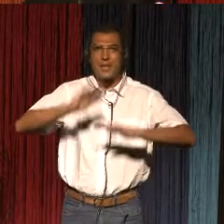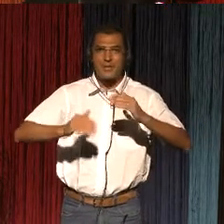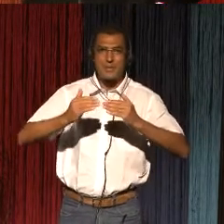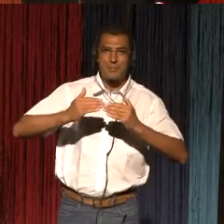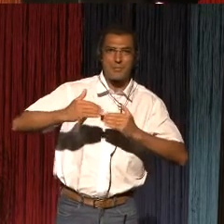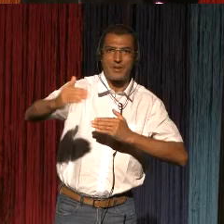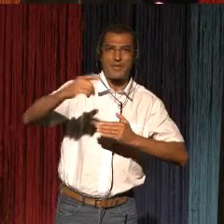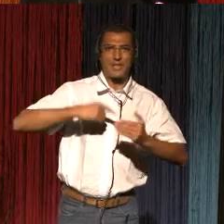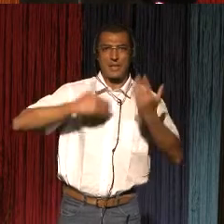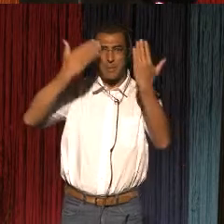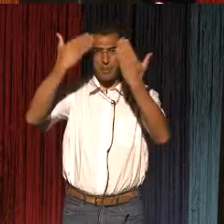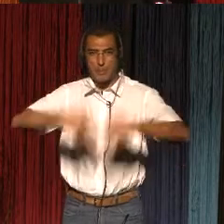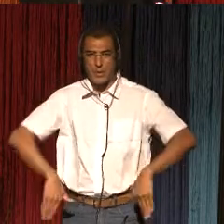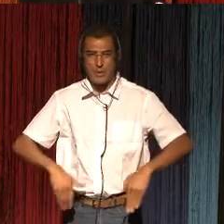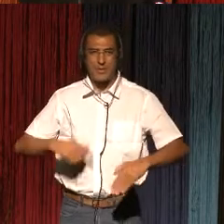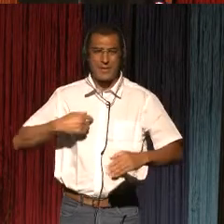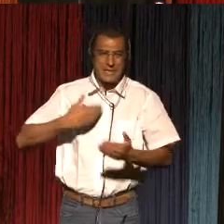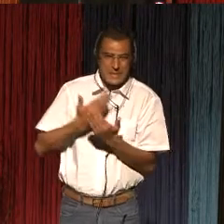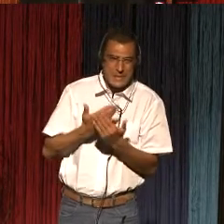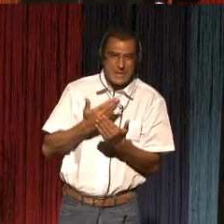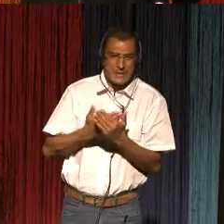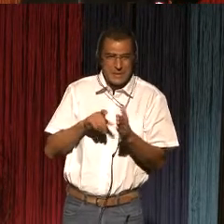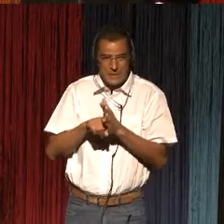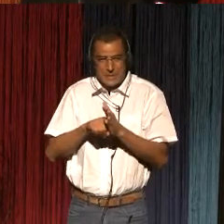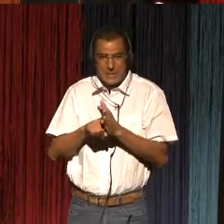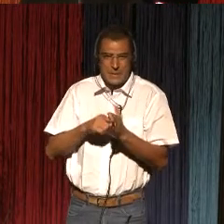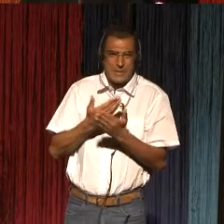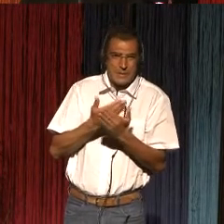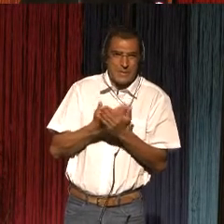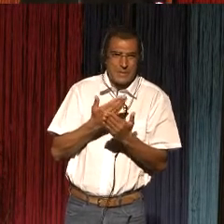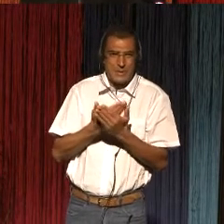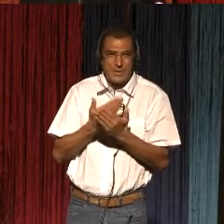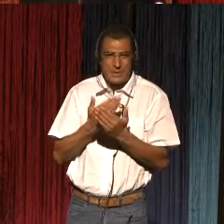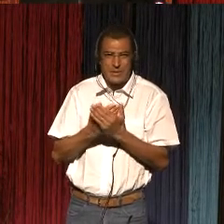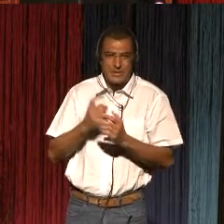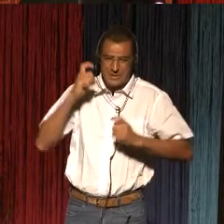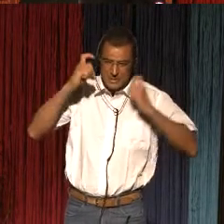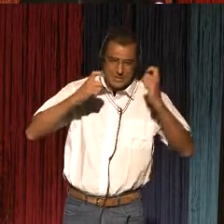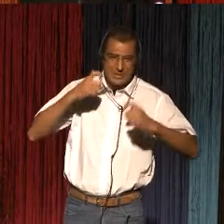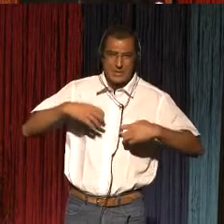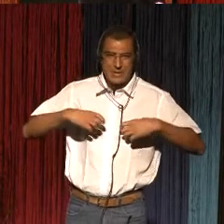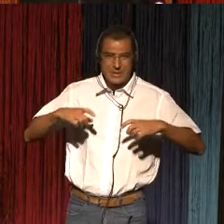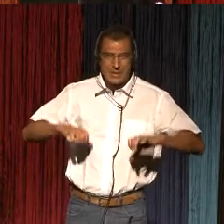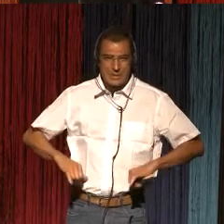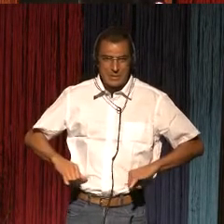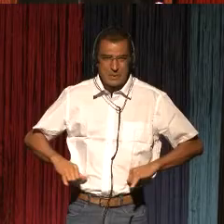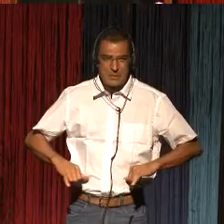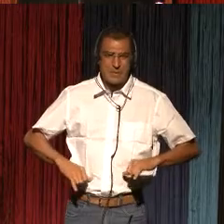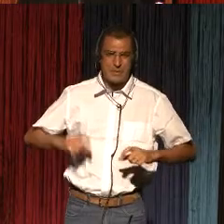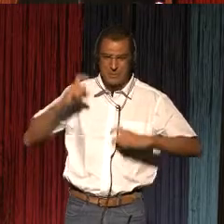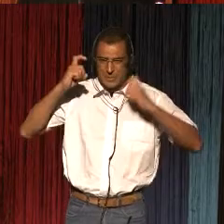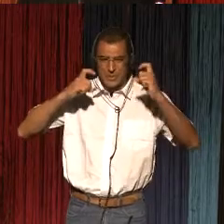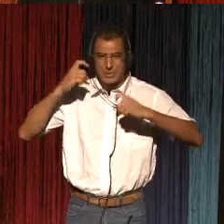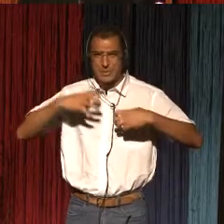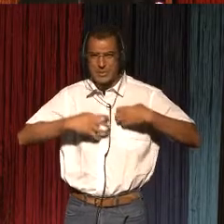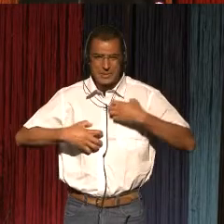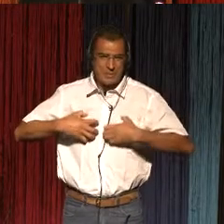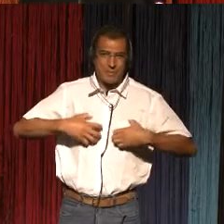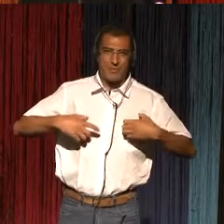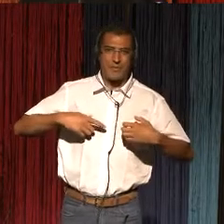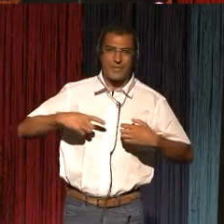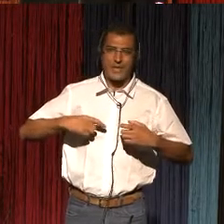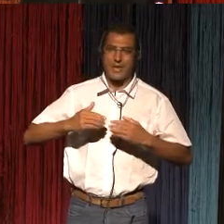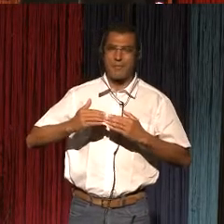problemas na comunicação entre a região do córtex pré-frontal e outras regiões do cérebro, comprometendo então as funções